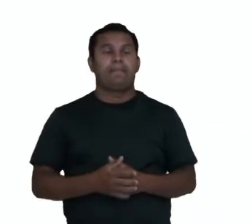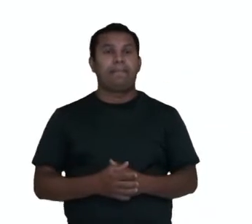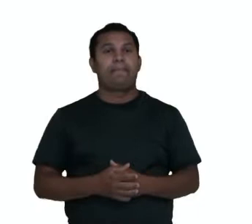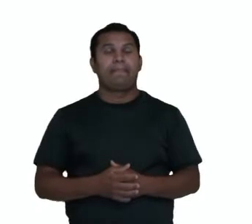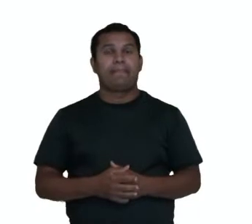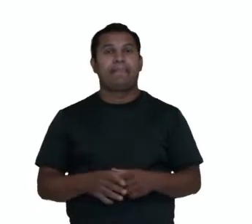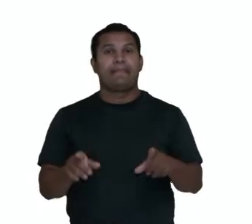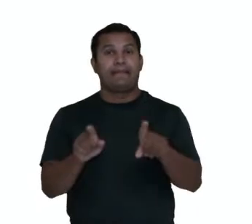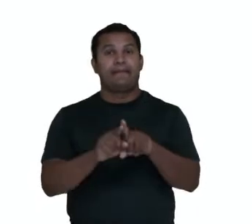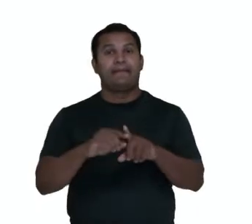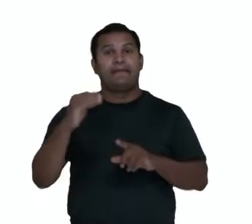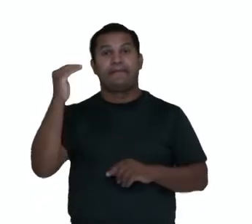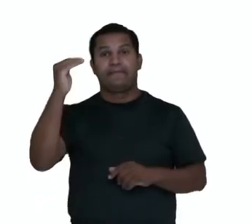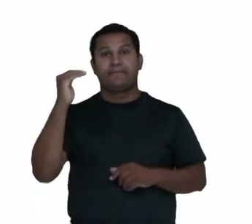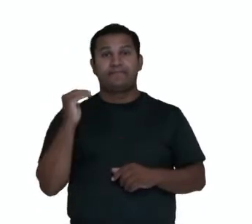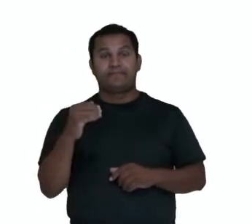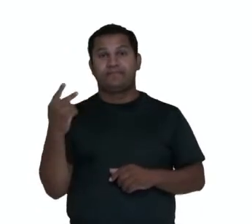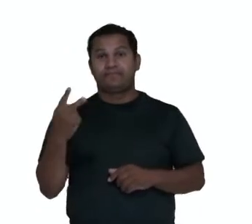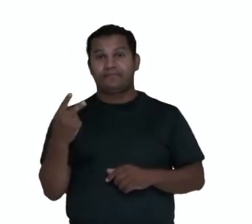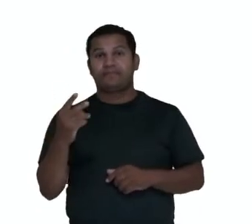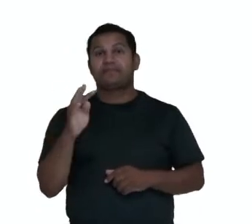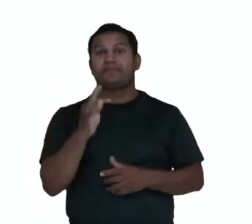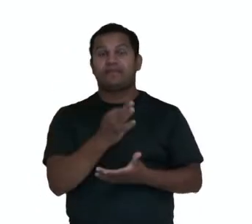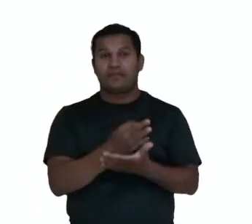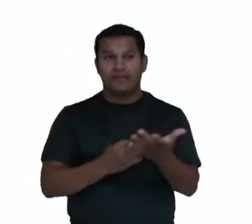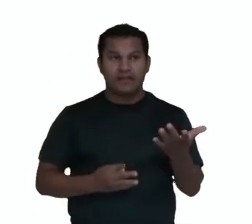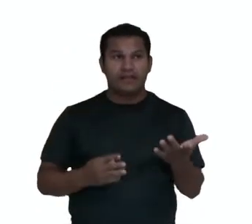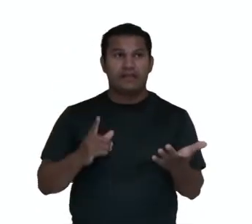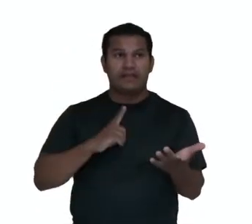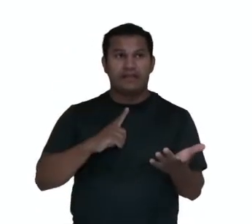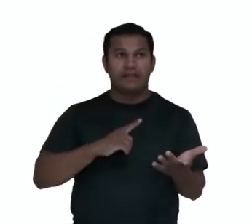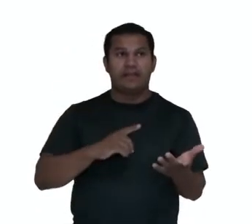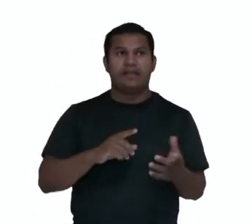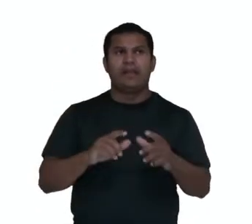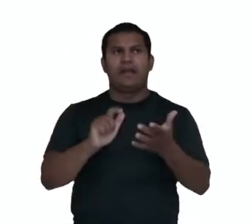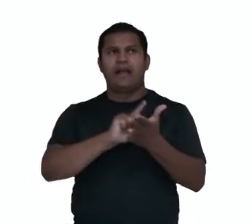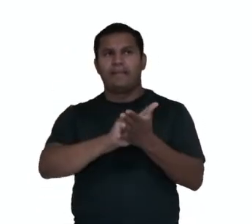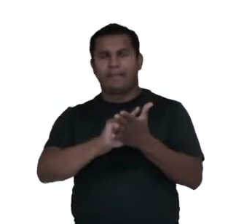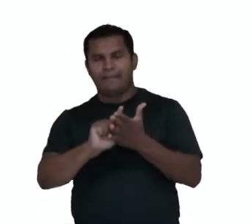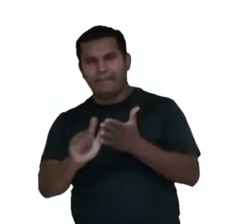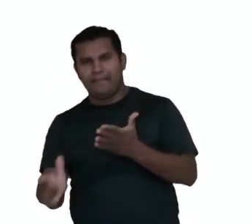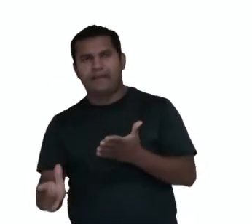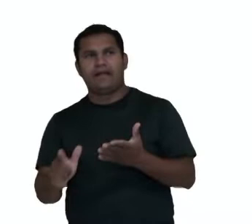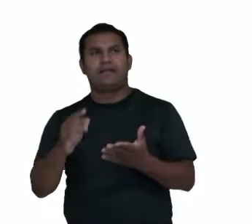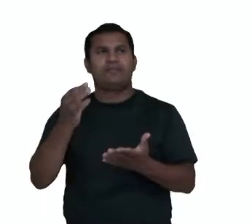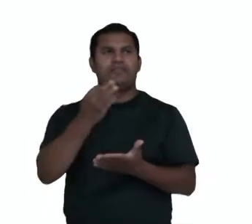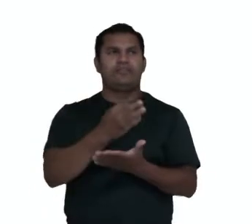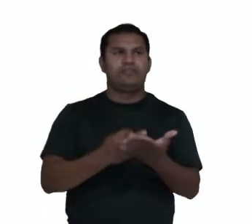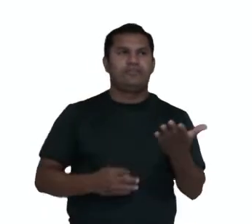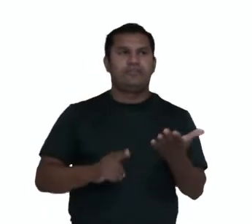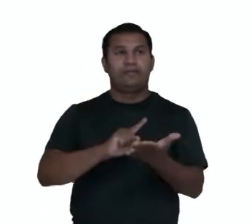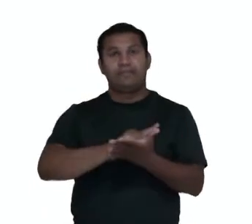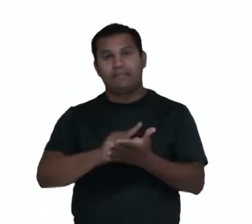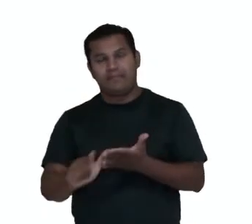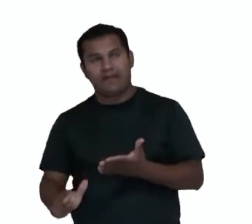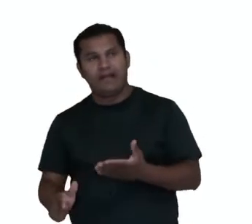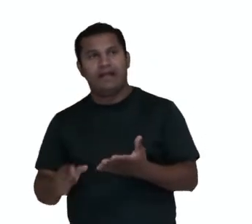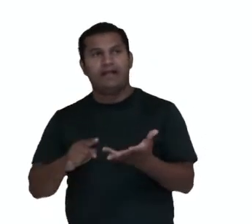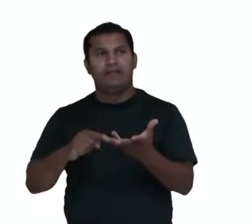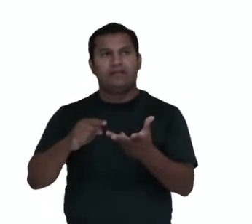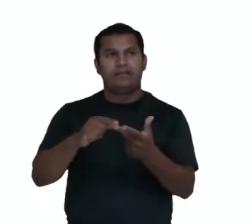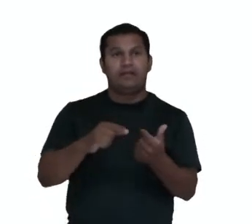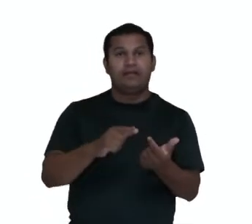meus textos, apaga meus traços, apaga meus cachos, sem fachos de amor. Aqui mostra frustração e